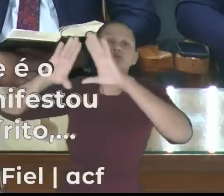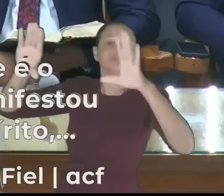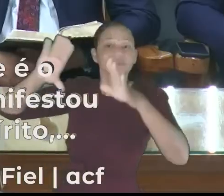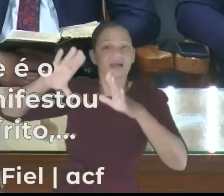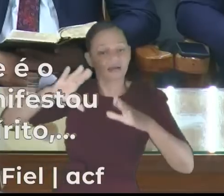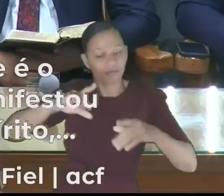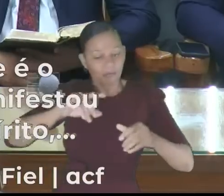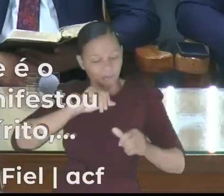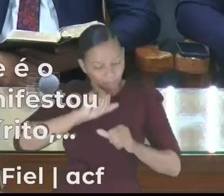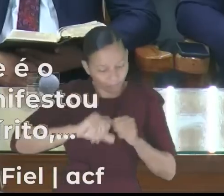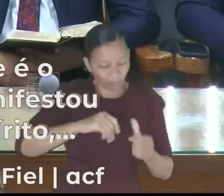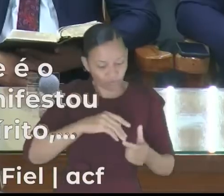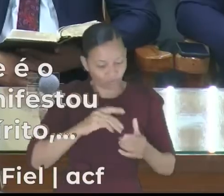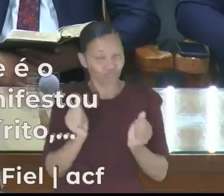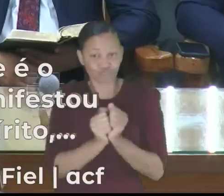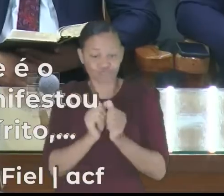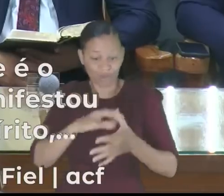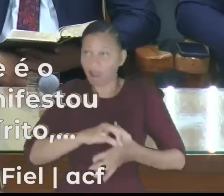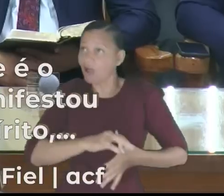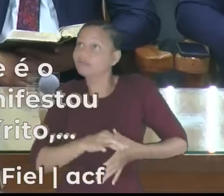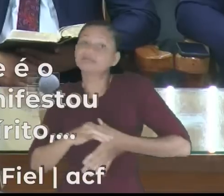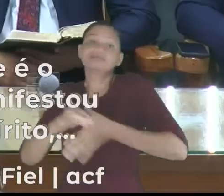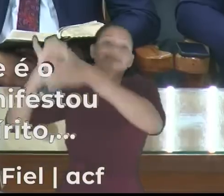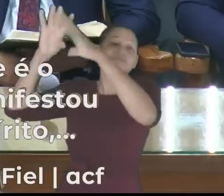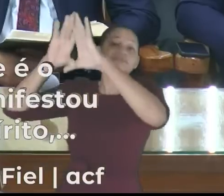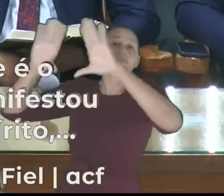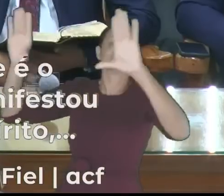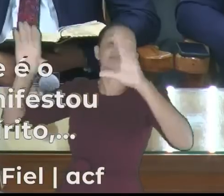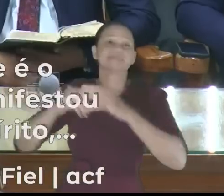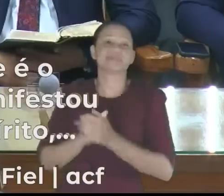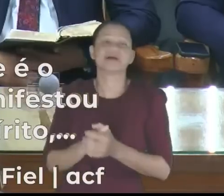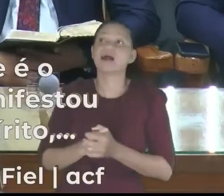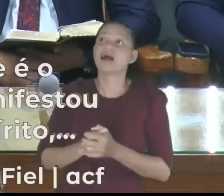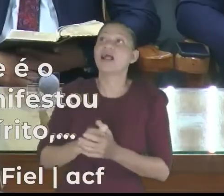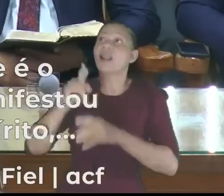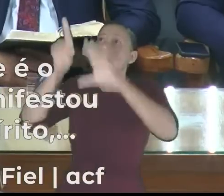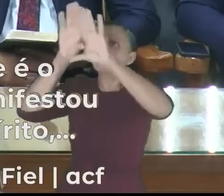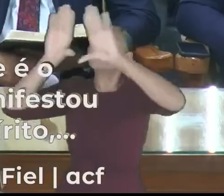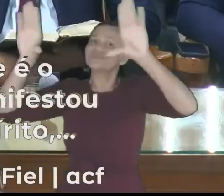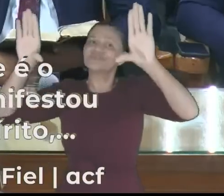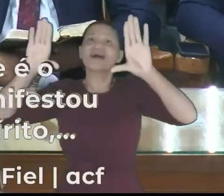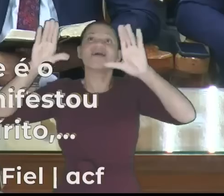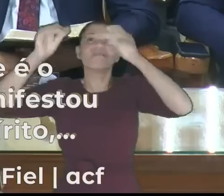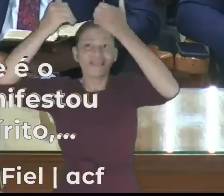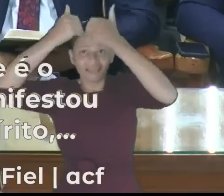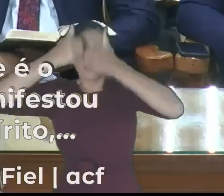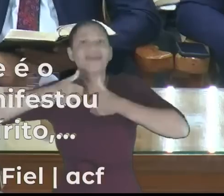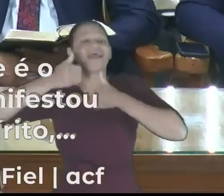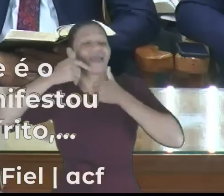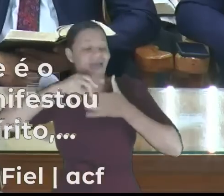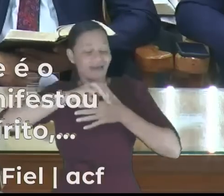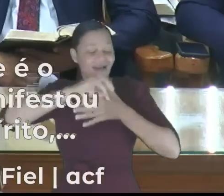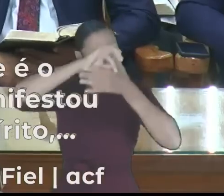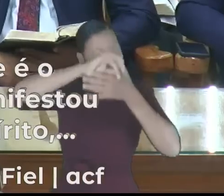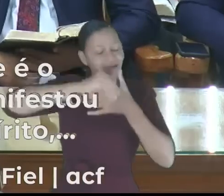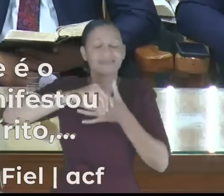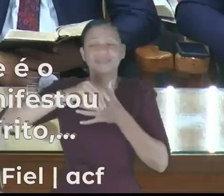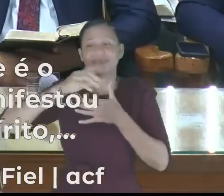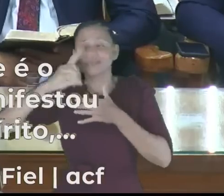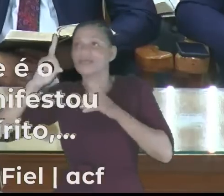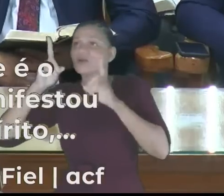Porque a Bíblia diz que Jesus lá no céu não perdeu a humanidade. Ô pastor, e depois que Jesus ressuscitou, ele não perdeu